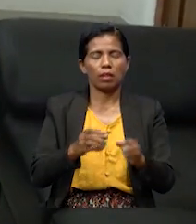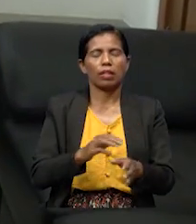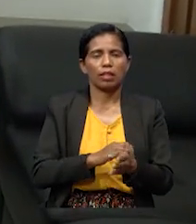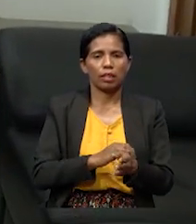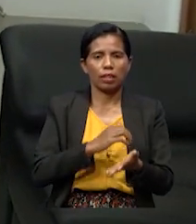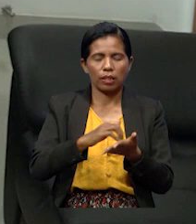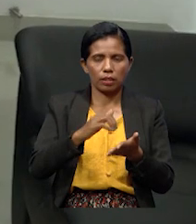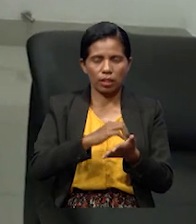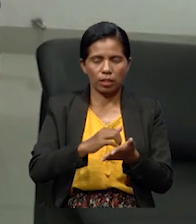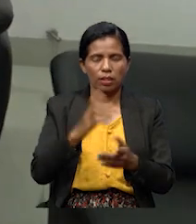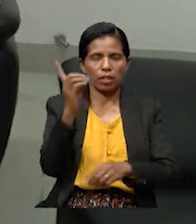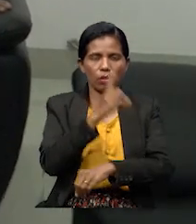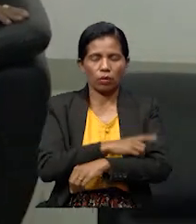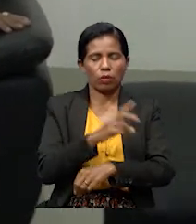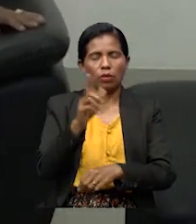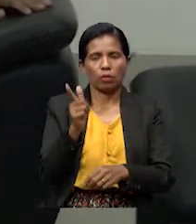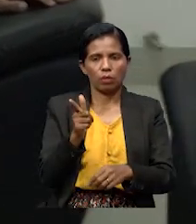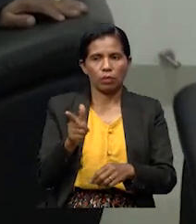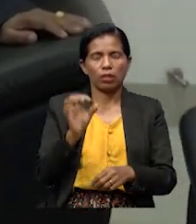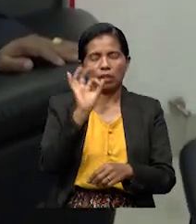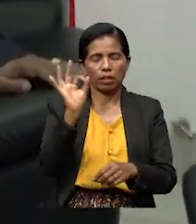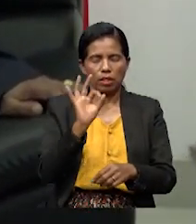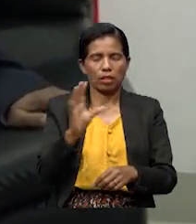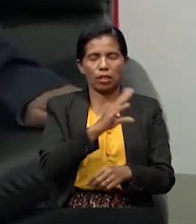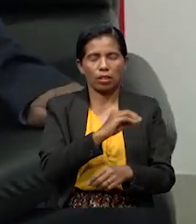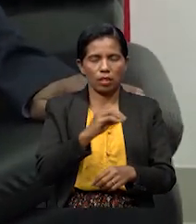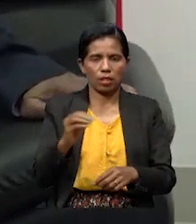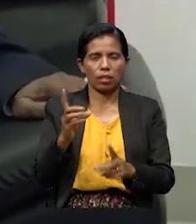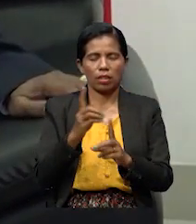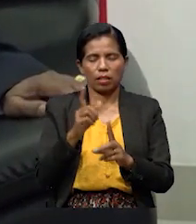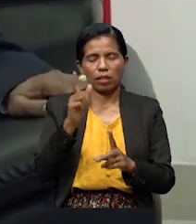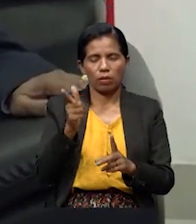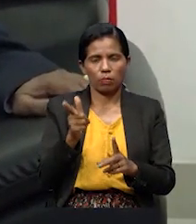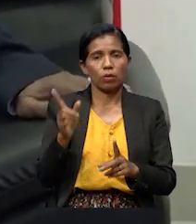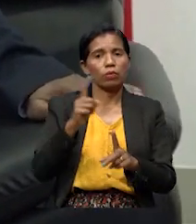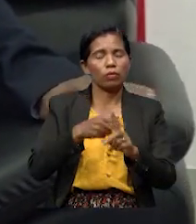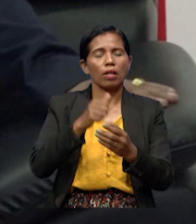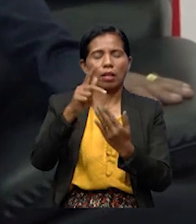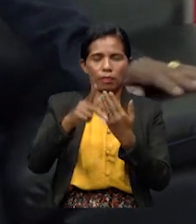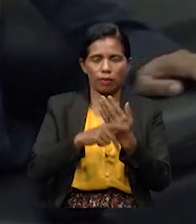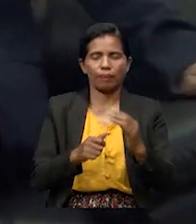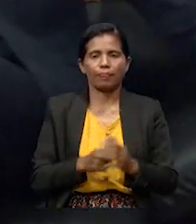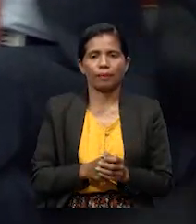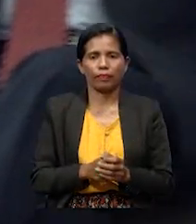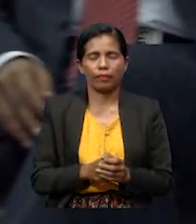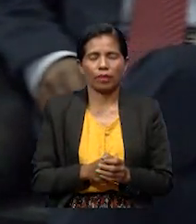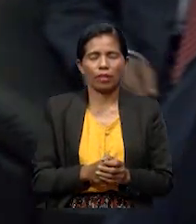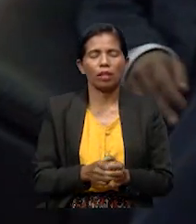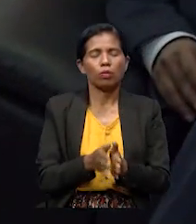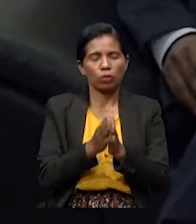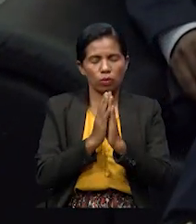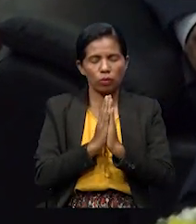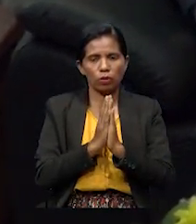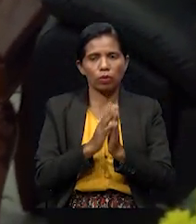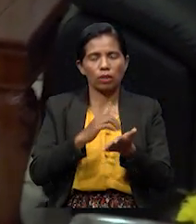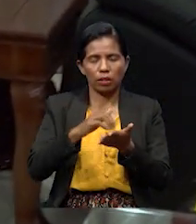durante Lorong Ruanolo, nebe hau sexta-feira, Lorong Ida to Lorong Ruanolo, fulan abril, tinané. Rajang chefe governo usu licença tamba atu